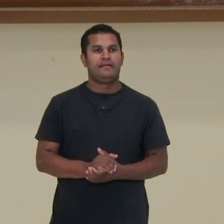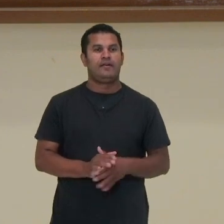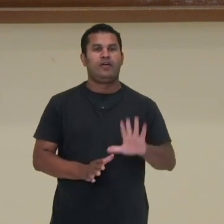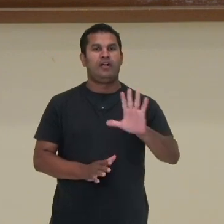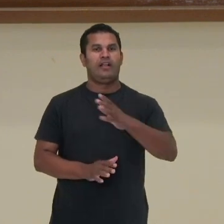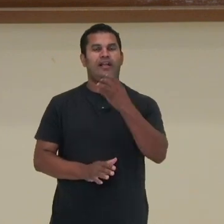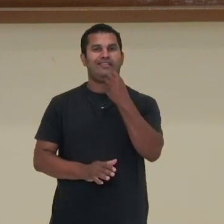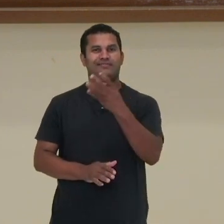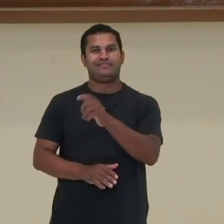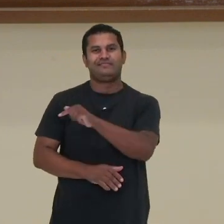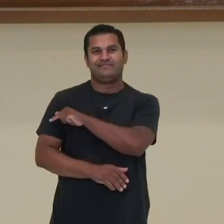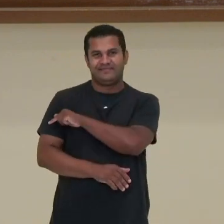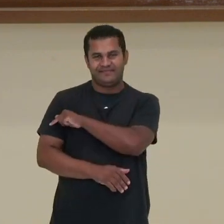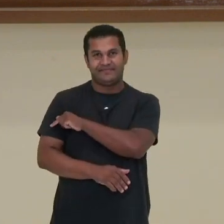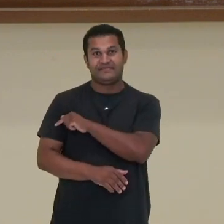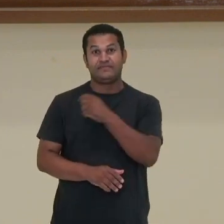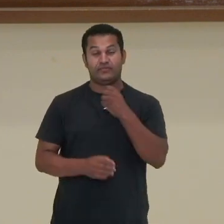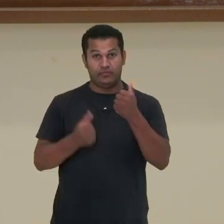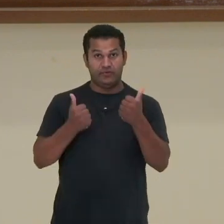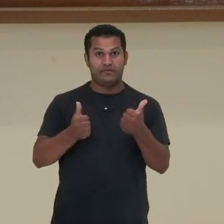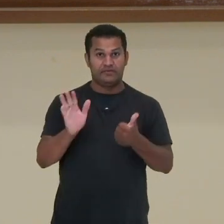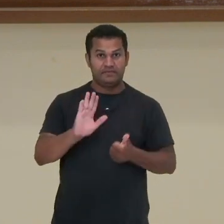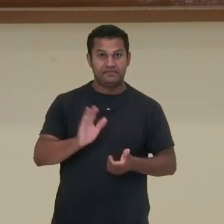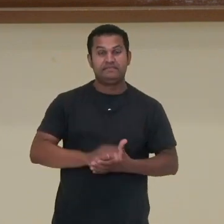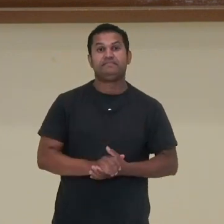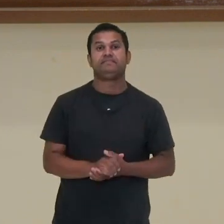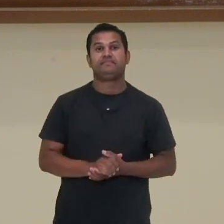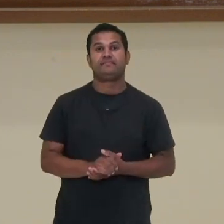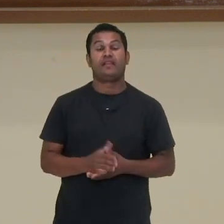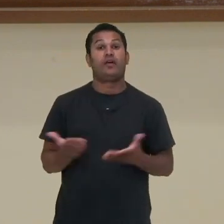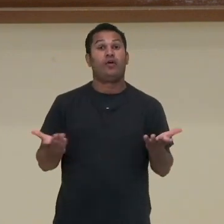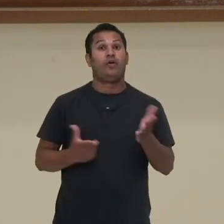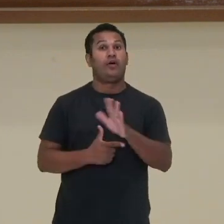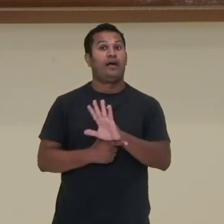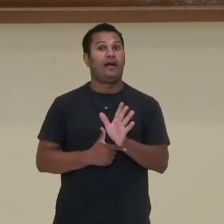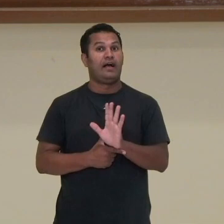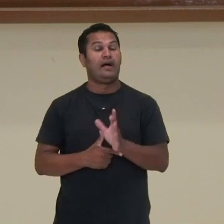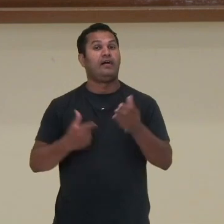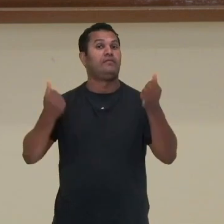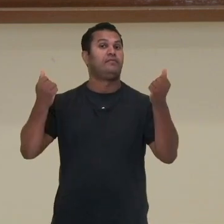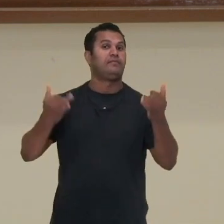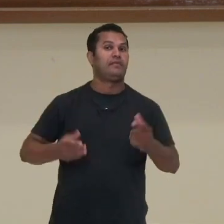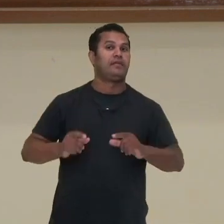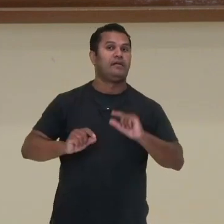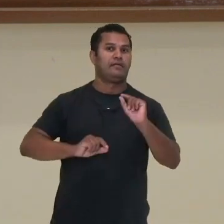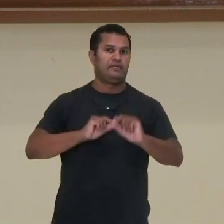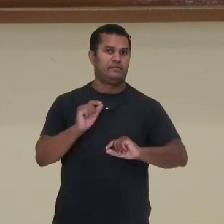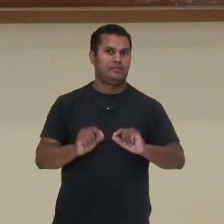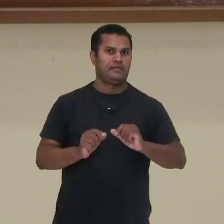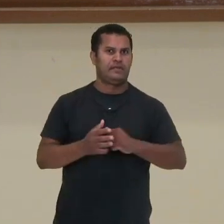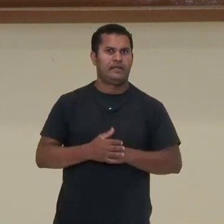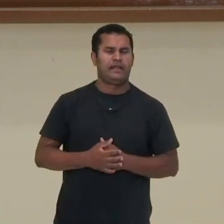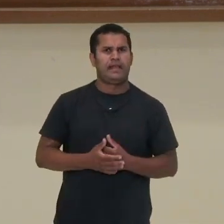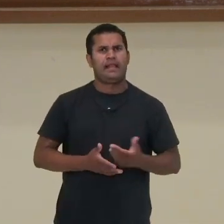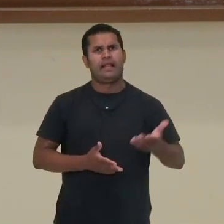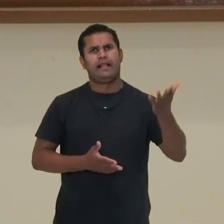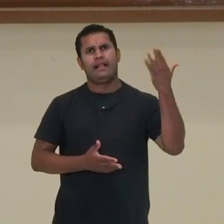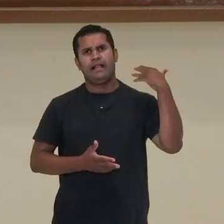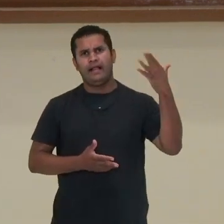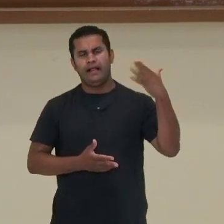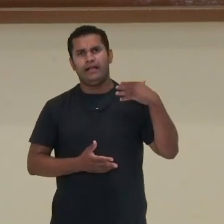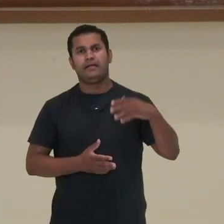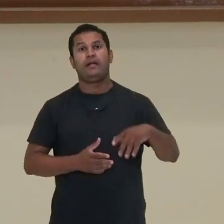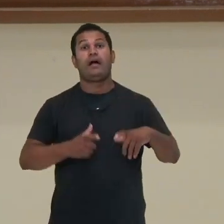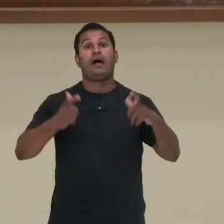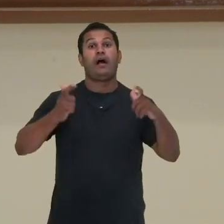Olá, sétimos anos, tudo bem com vocês? Nessa aula nós vamos falar sobre os outros europeus, as